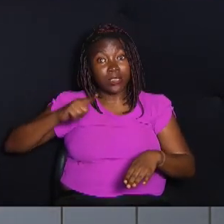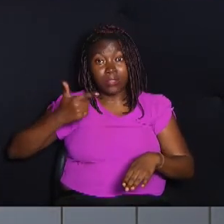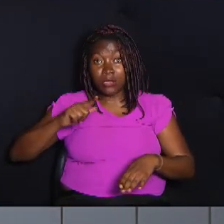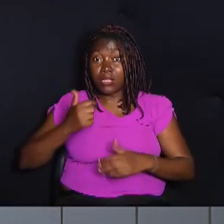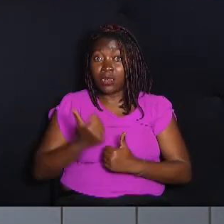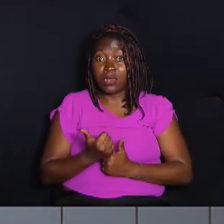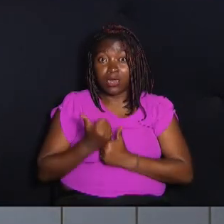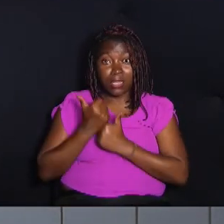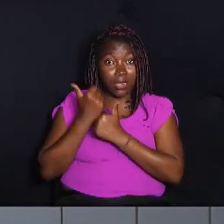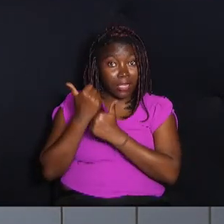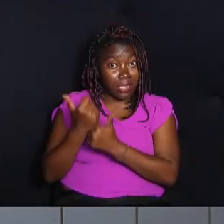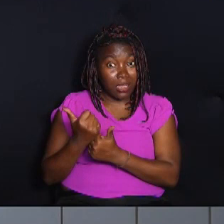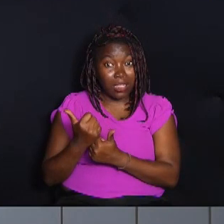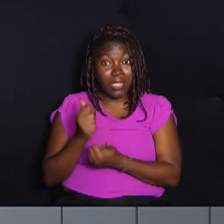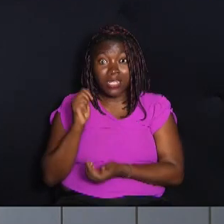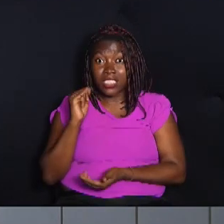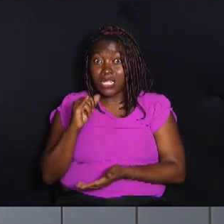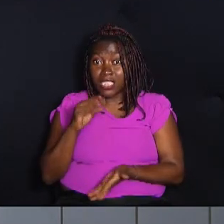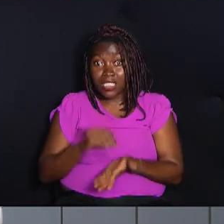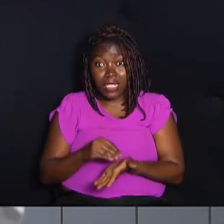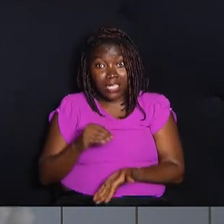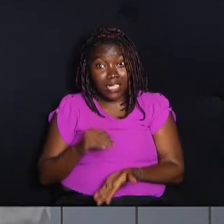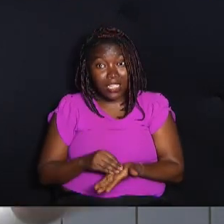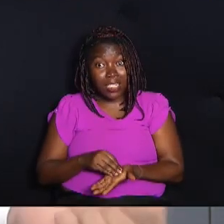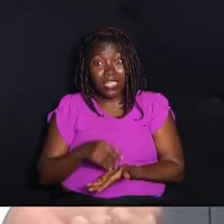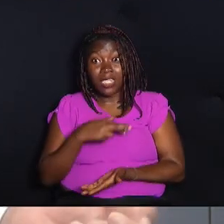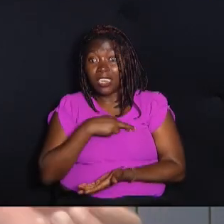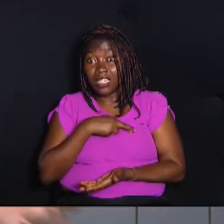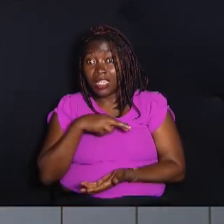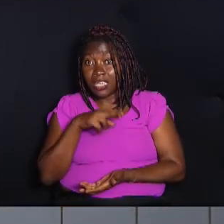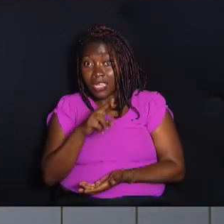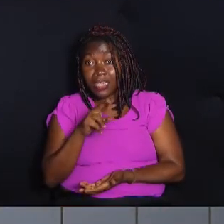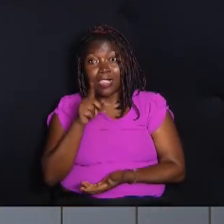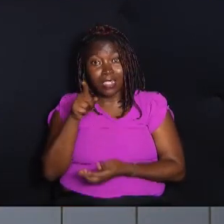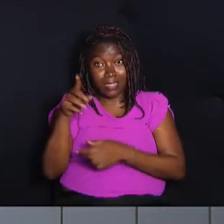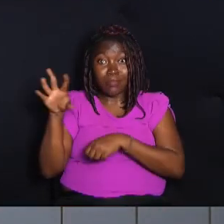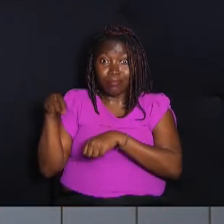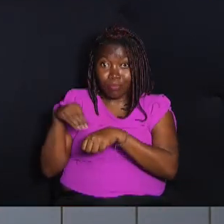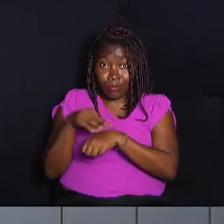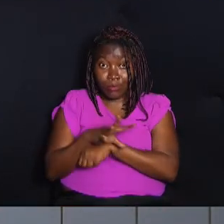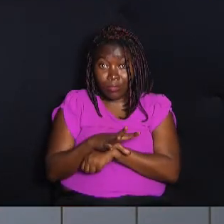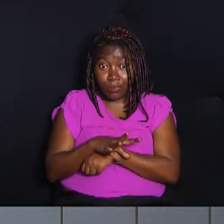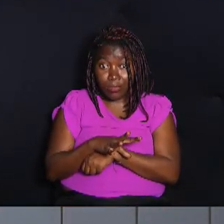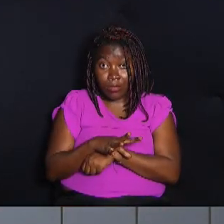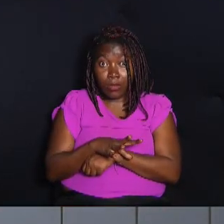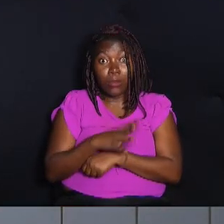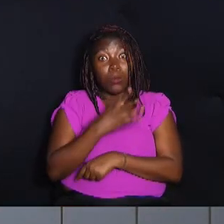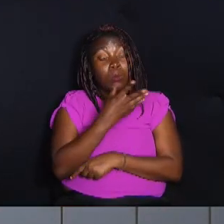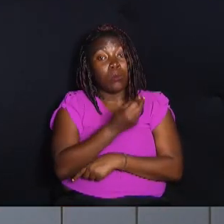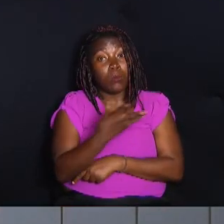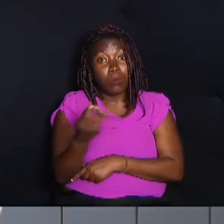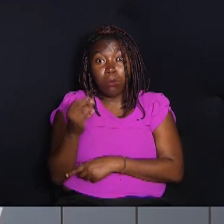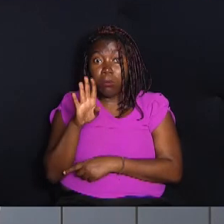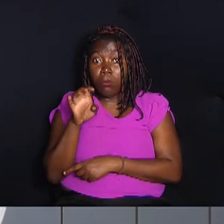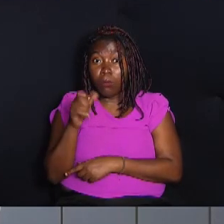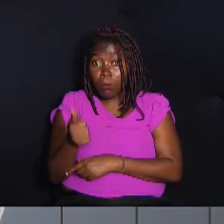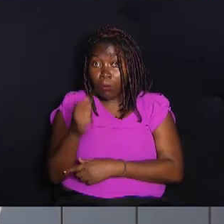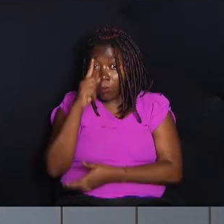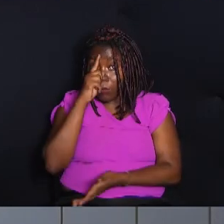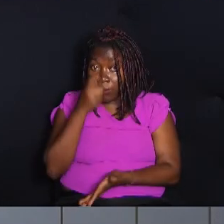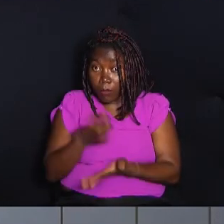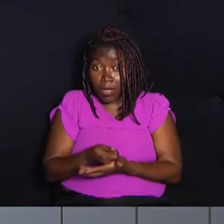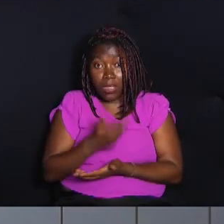não tiver, assim, uma questão religiosa, que você também trouxe, muito bem resolvida, como pai,